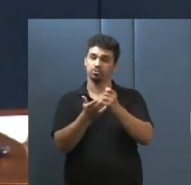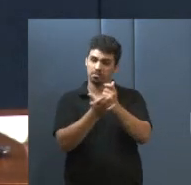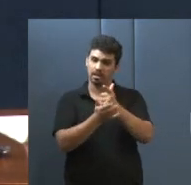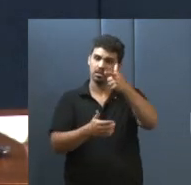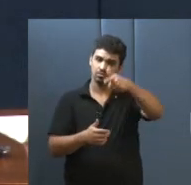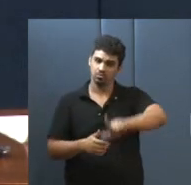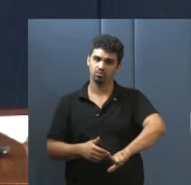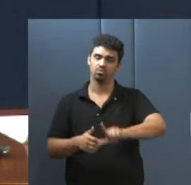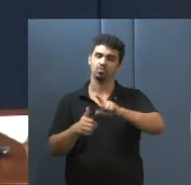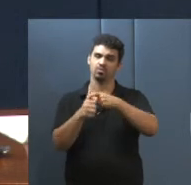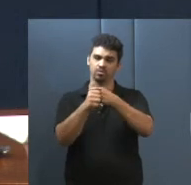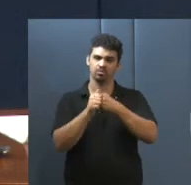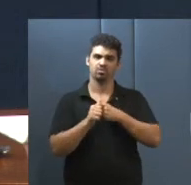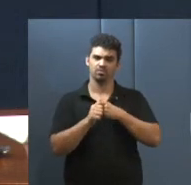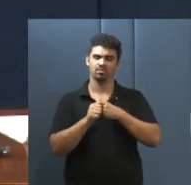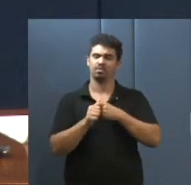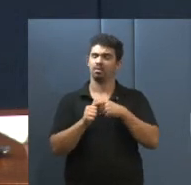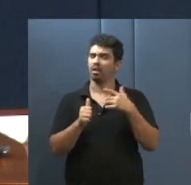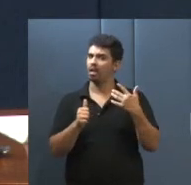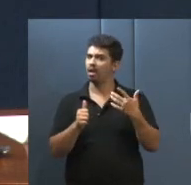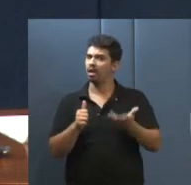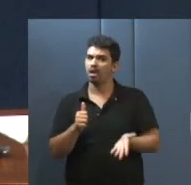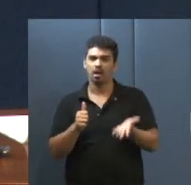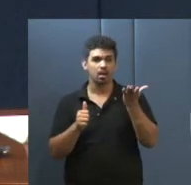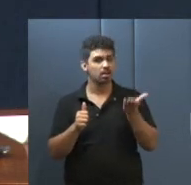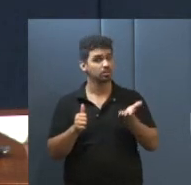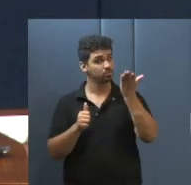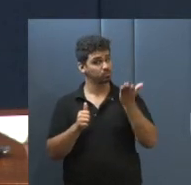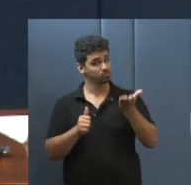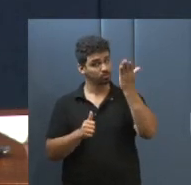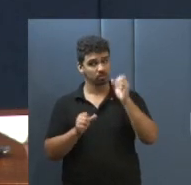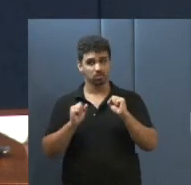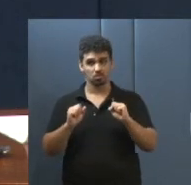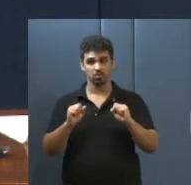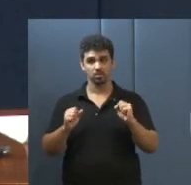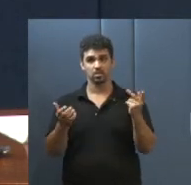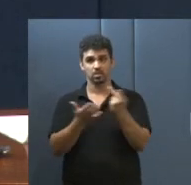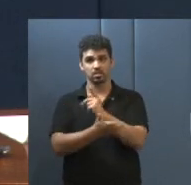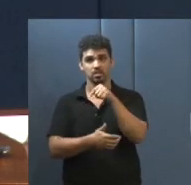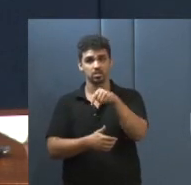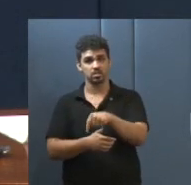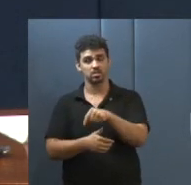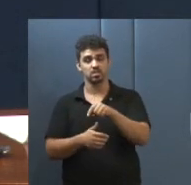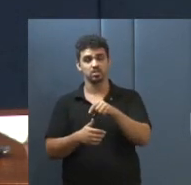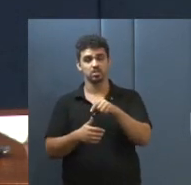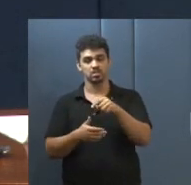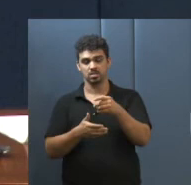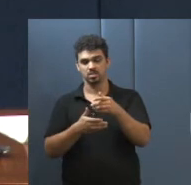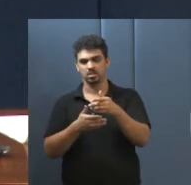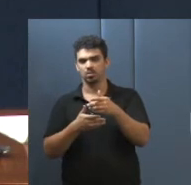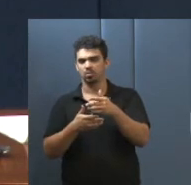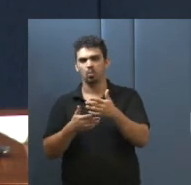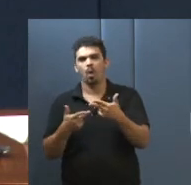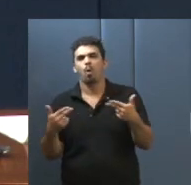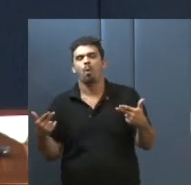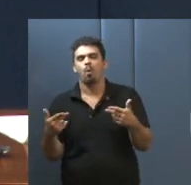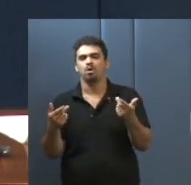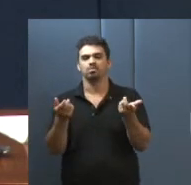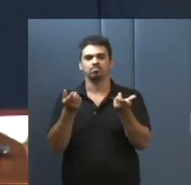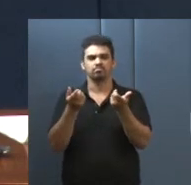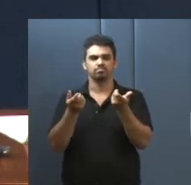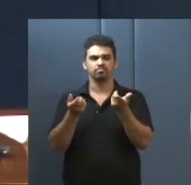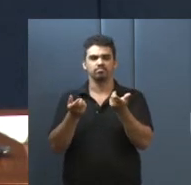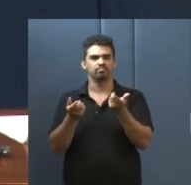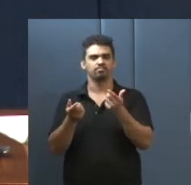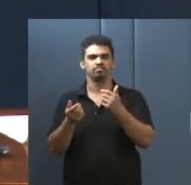deles é muito alta. Então, pode ser que um tratamento de dívida do Clube de Paris não seja uma coisa dramática, não seja uma coisa